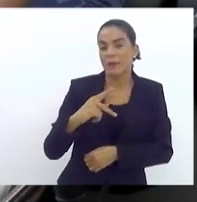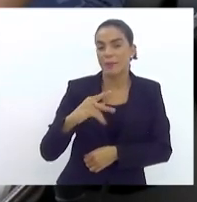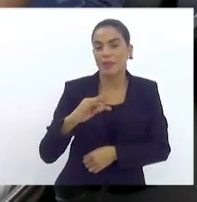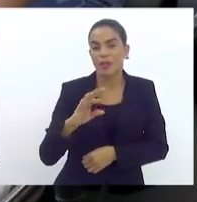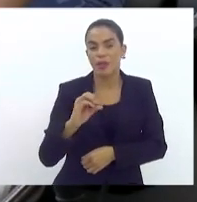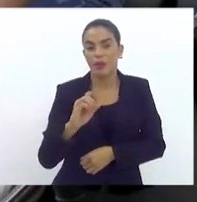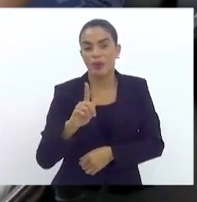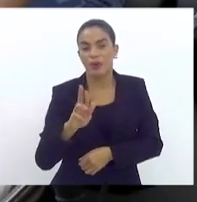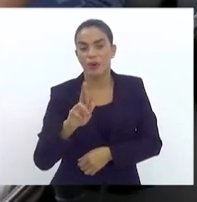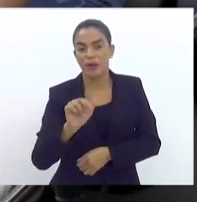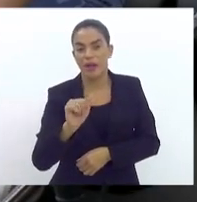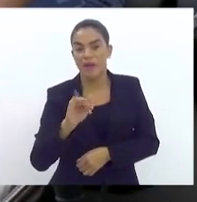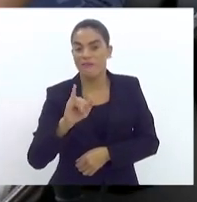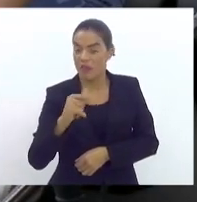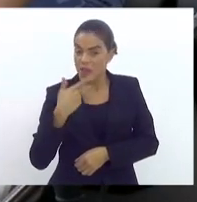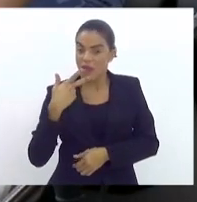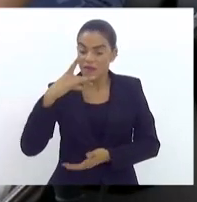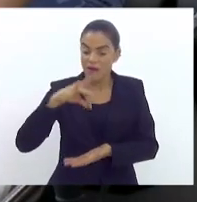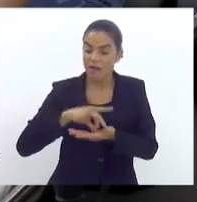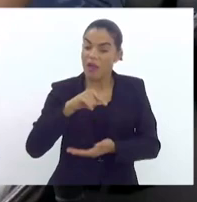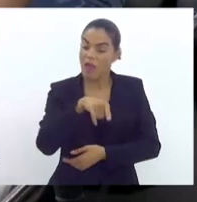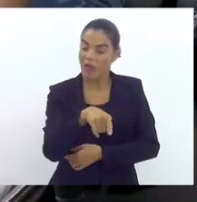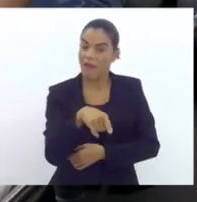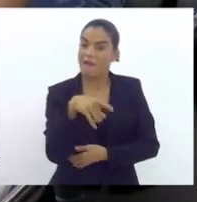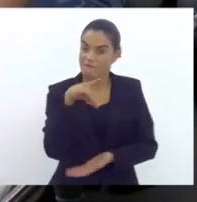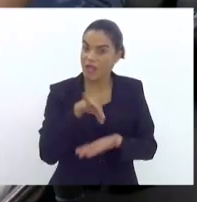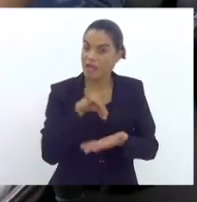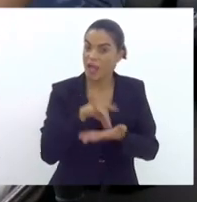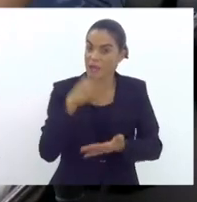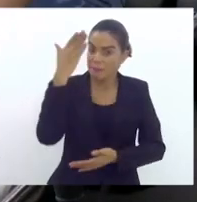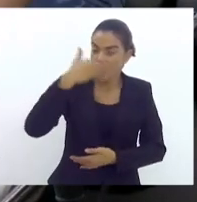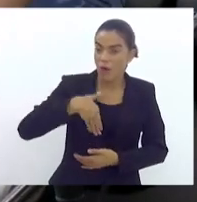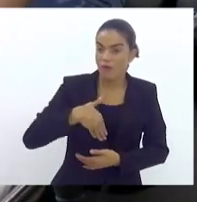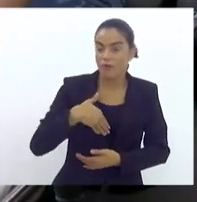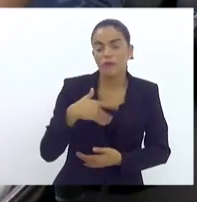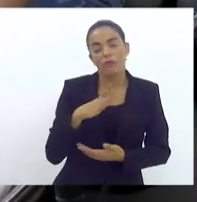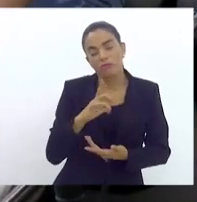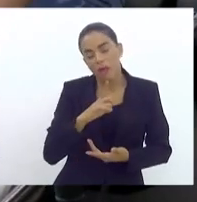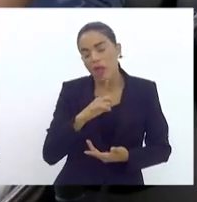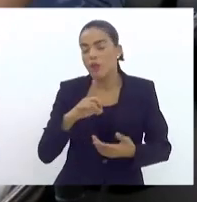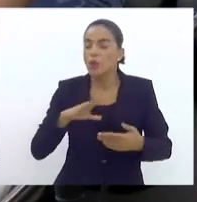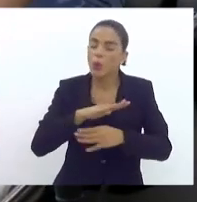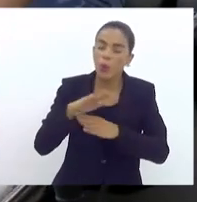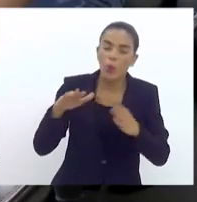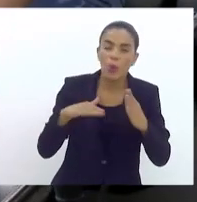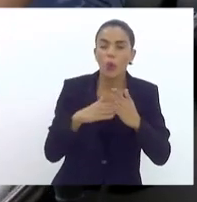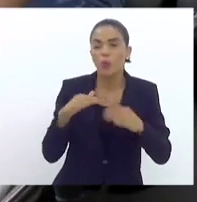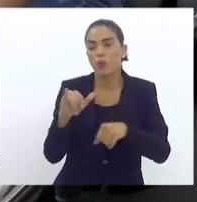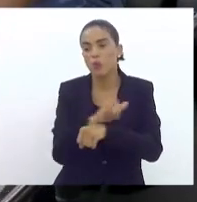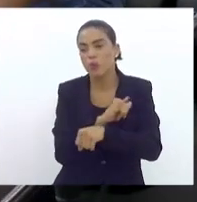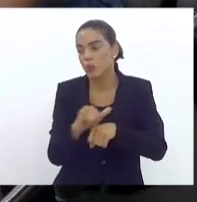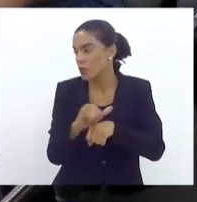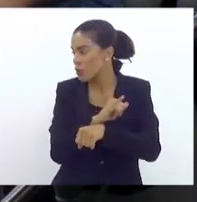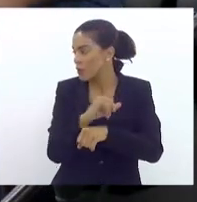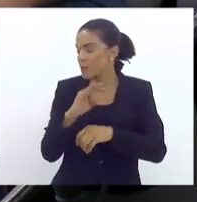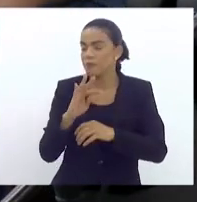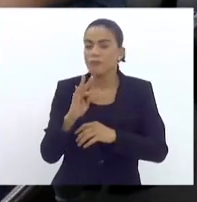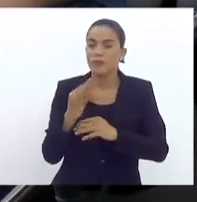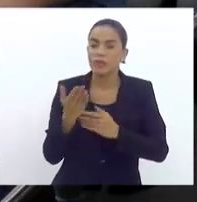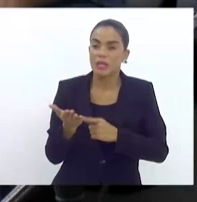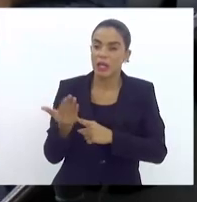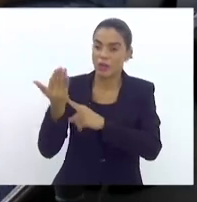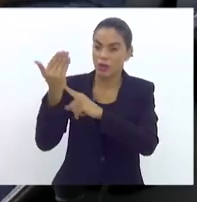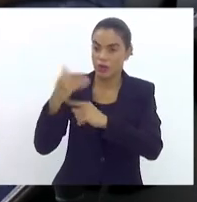ó esse dado é original e não foi manipulado todo um cuidado tecnológico e essa prova lá vai ser admitido em